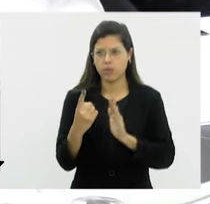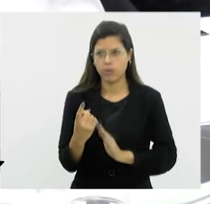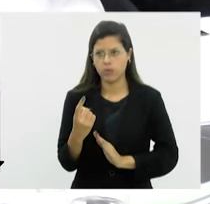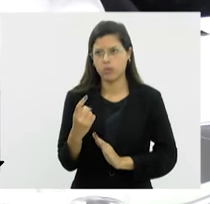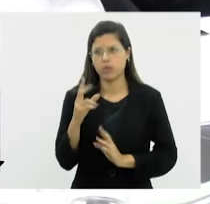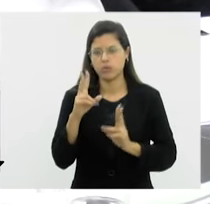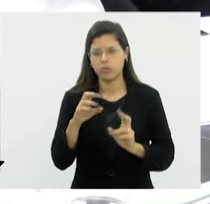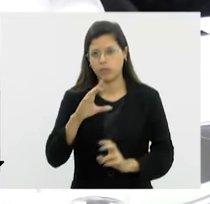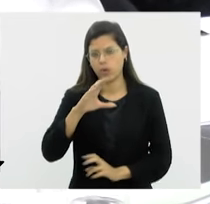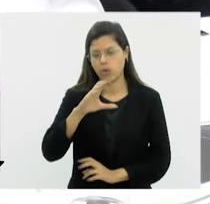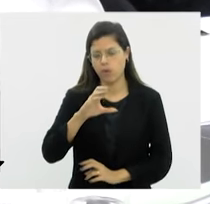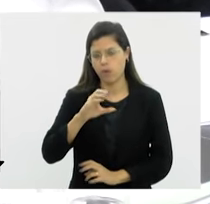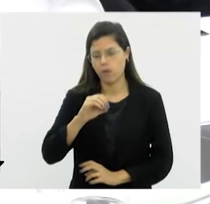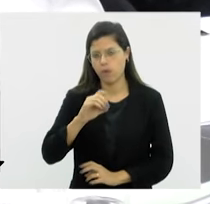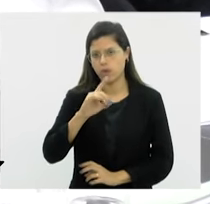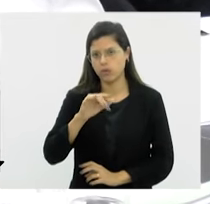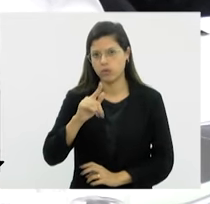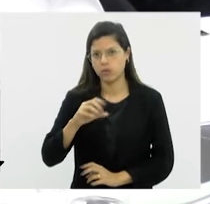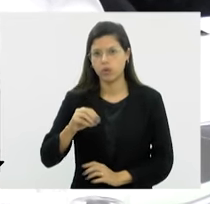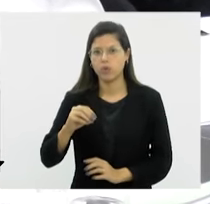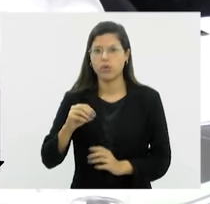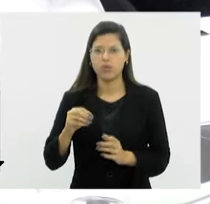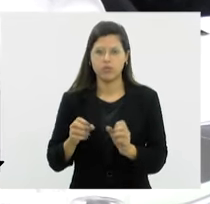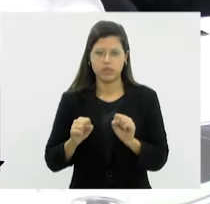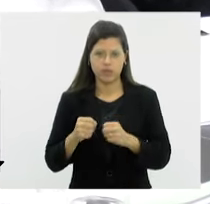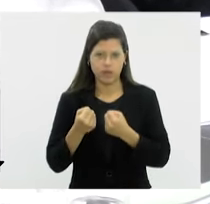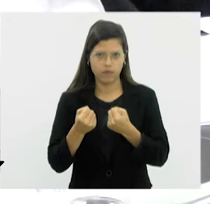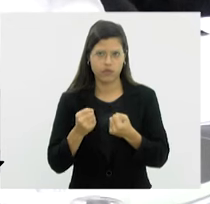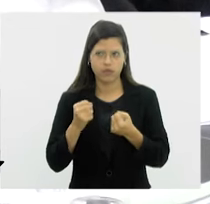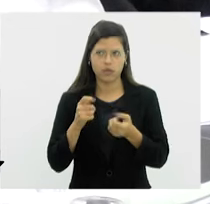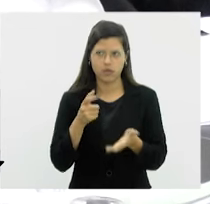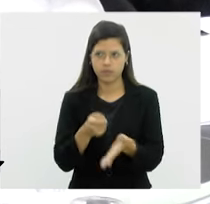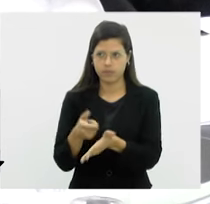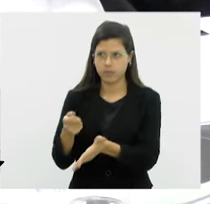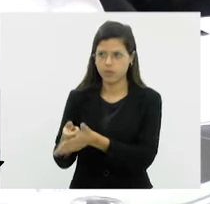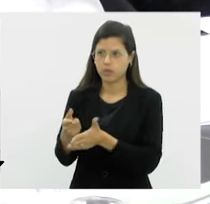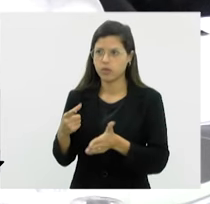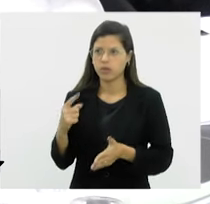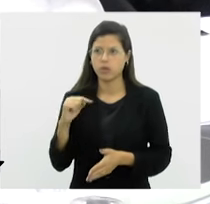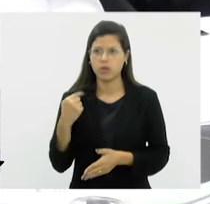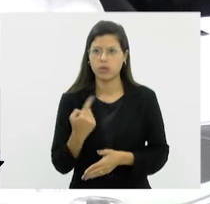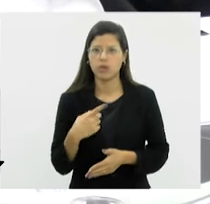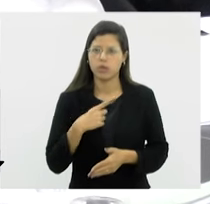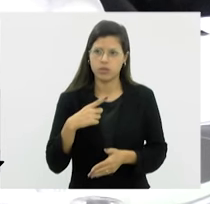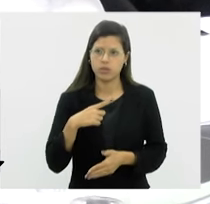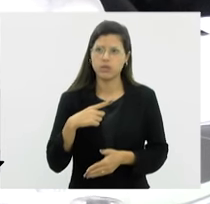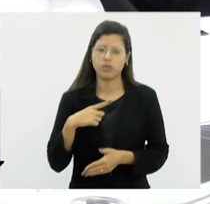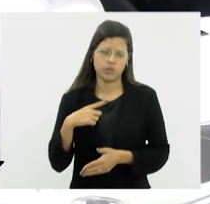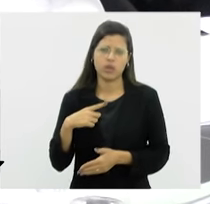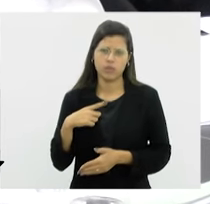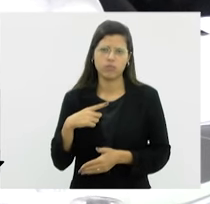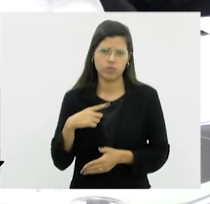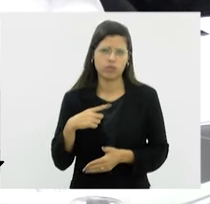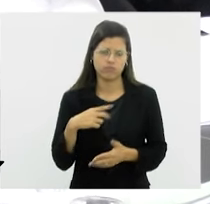de Defesa do Consumidor, que já estabelece a matéria, lembrando que nós temos competências para legislar sobre